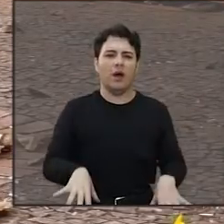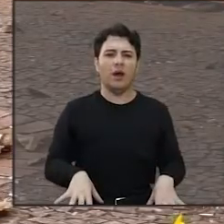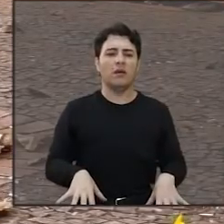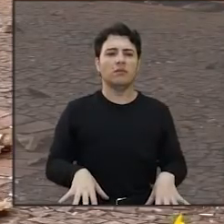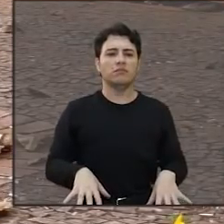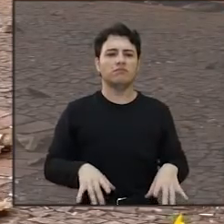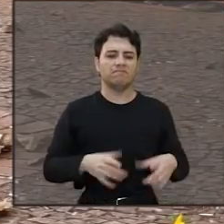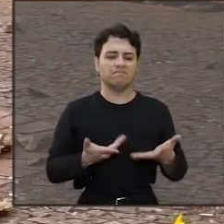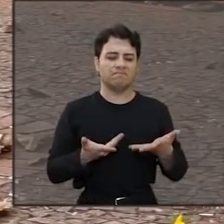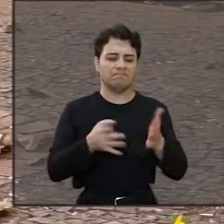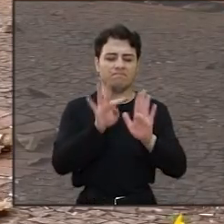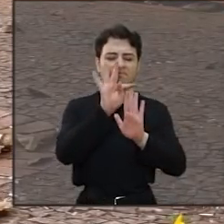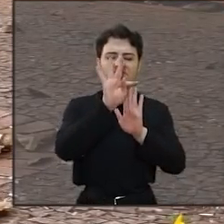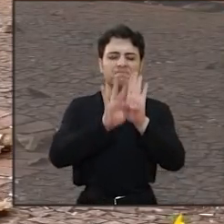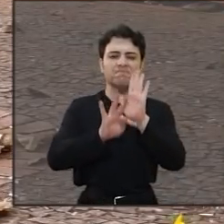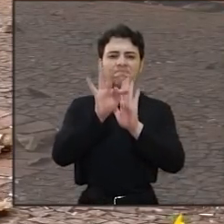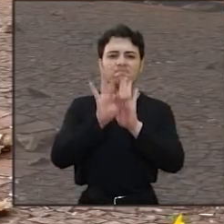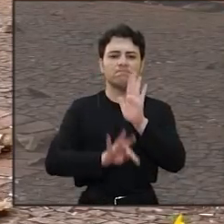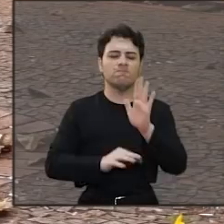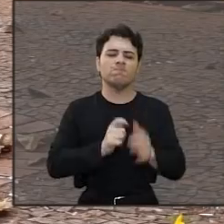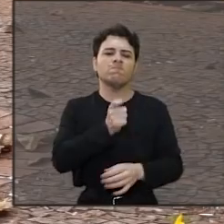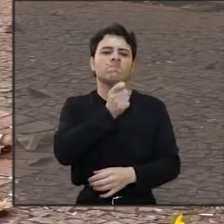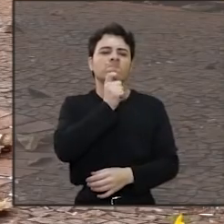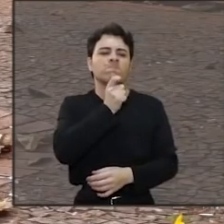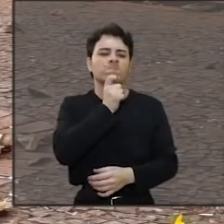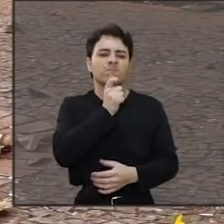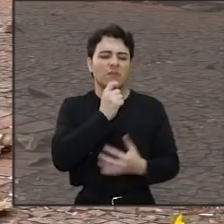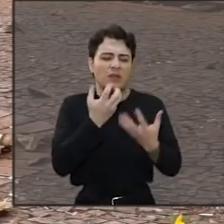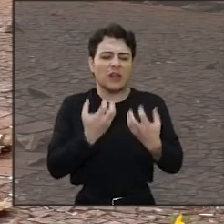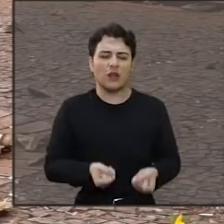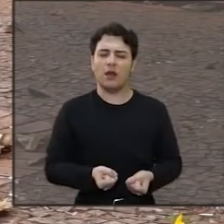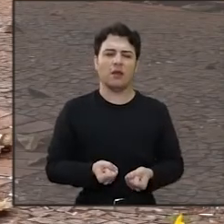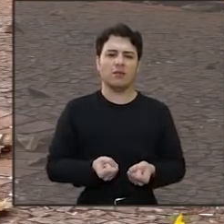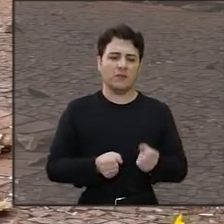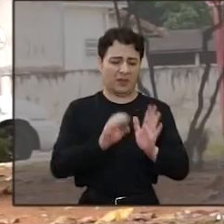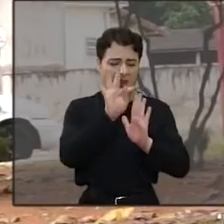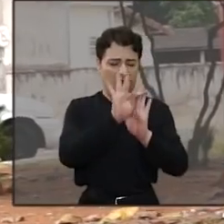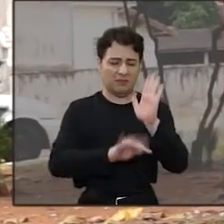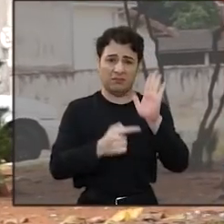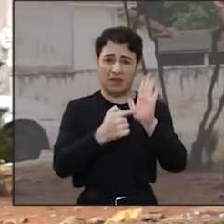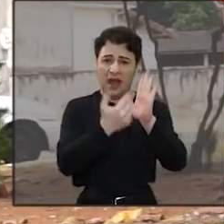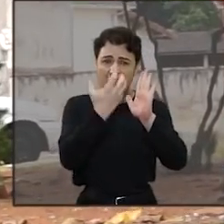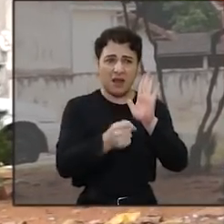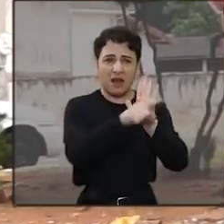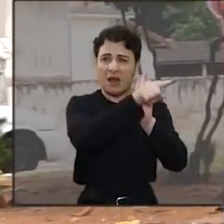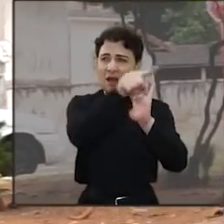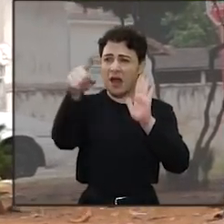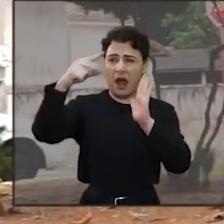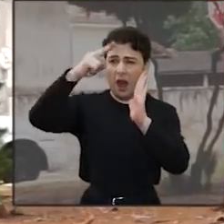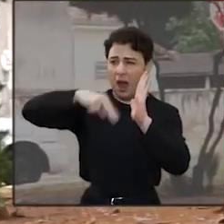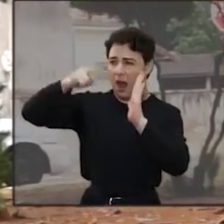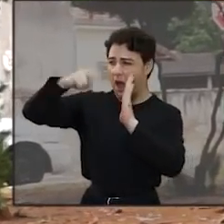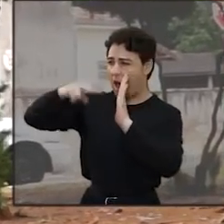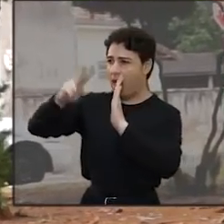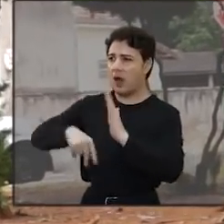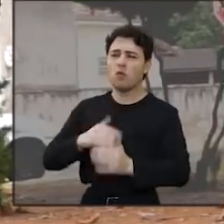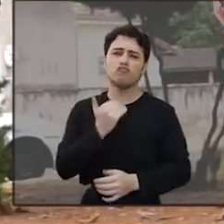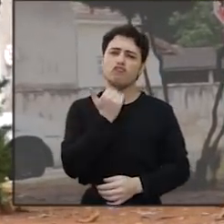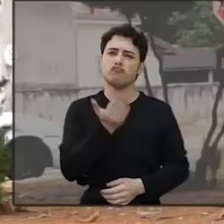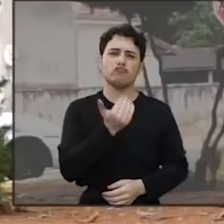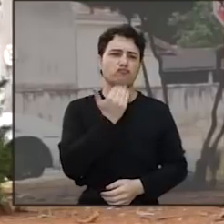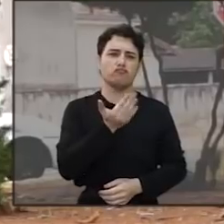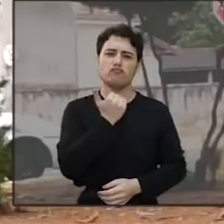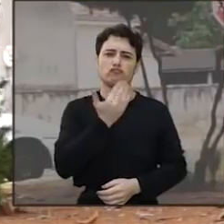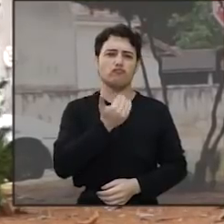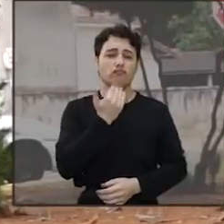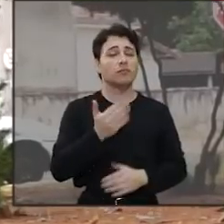querer ler às vezes, sabe? Tipo, é muito... O texto ele ainda não é muito aceito, né? Ainda não, né? Não é uma coisa que a